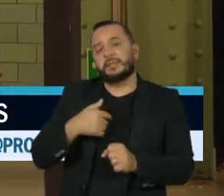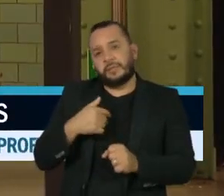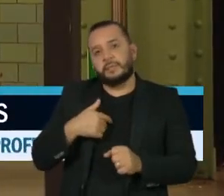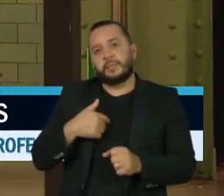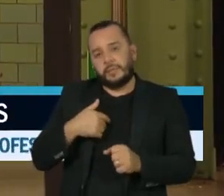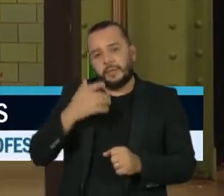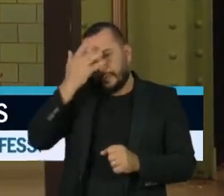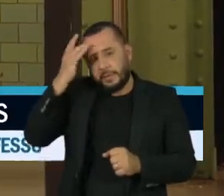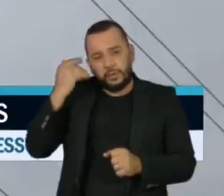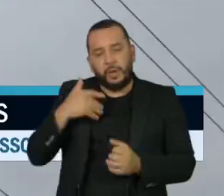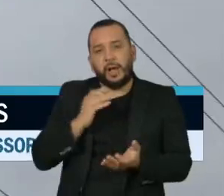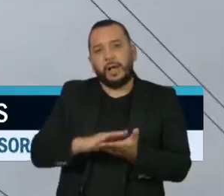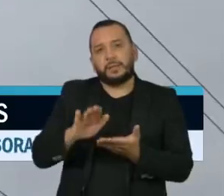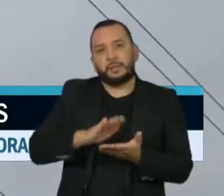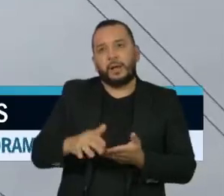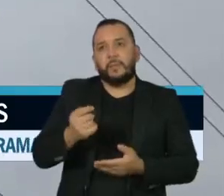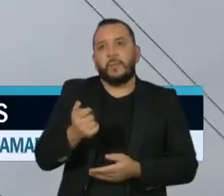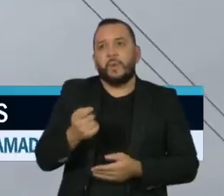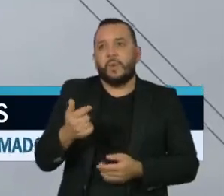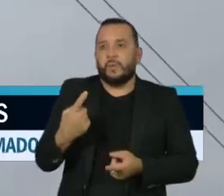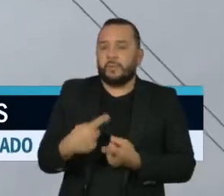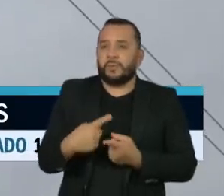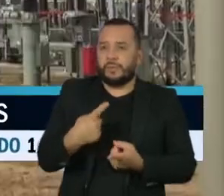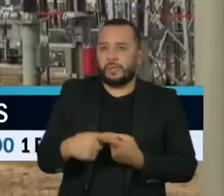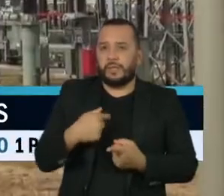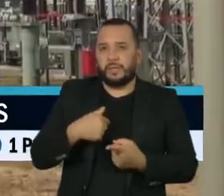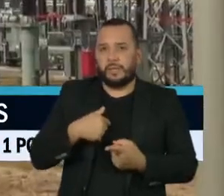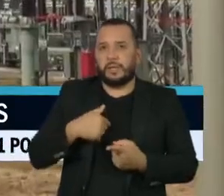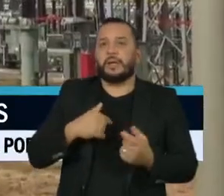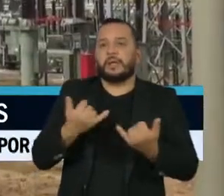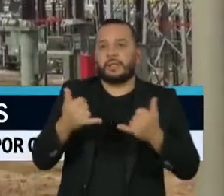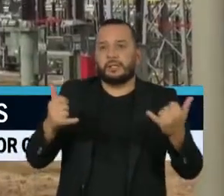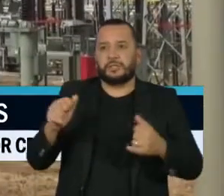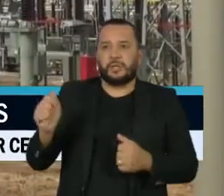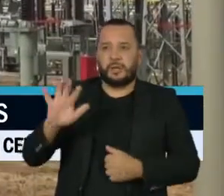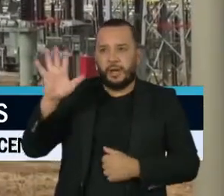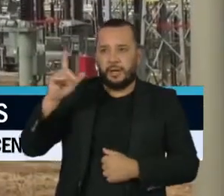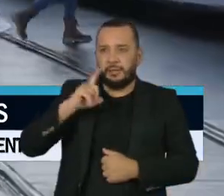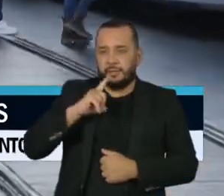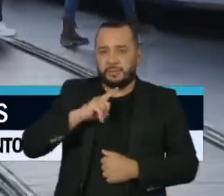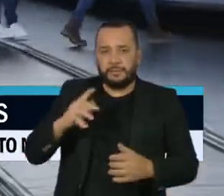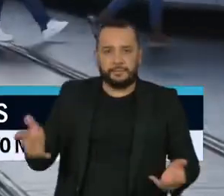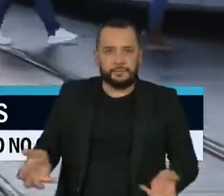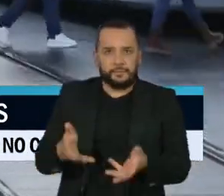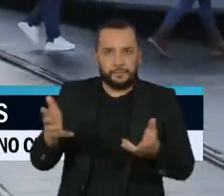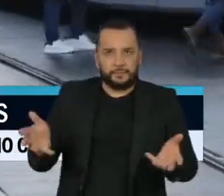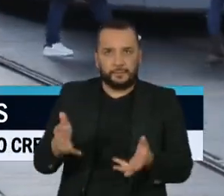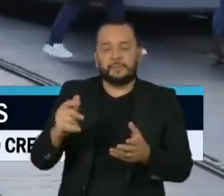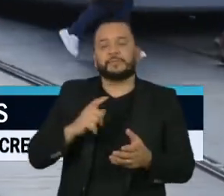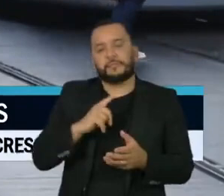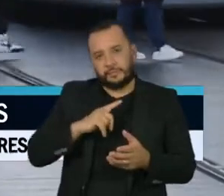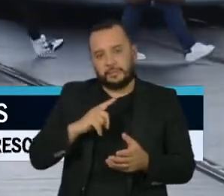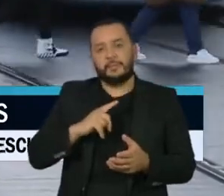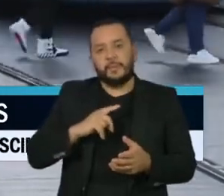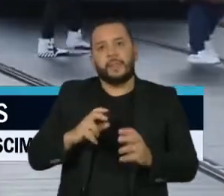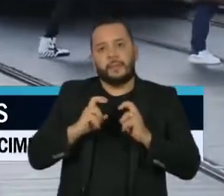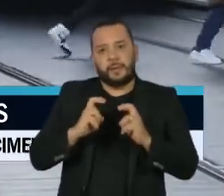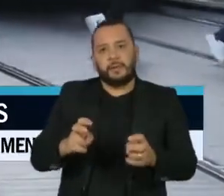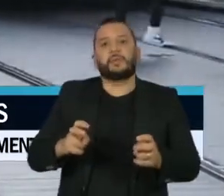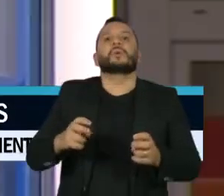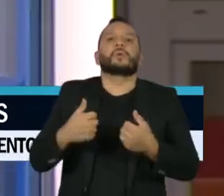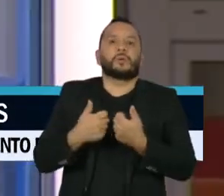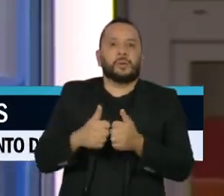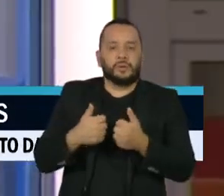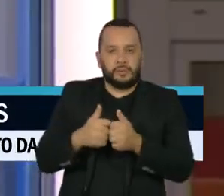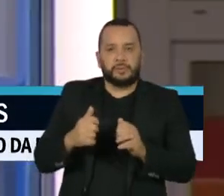aliviar o bolso dos consumidores frente ao aumento nos preços da energia além de estimular o uso do transporte público mais